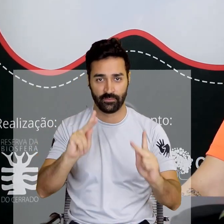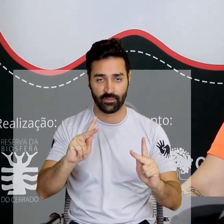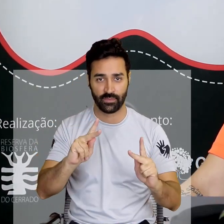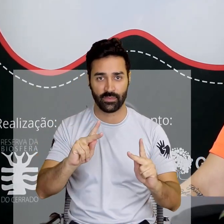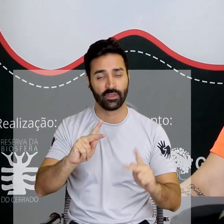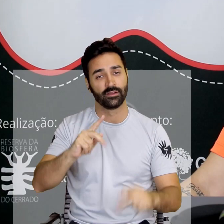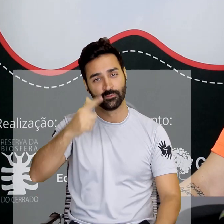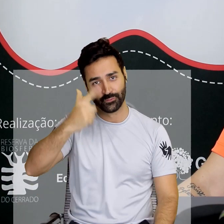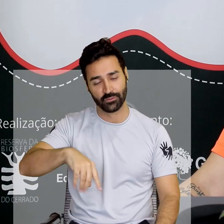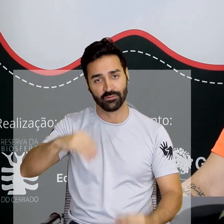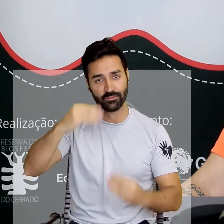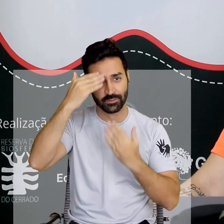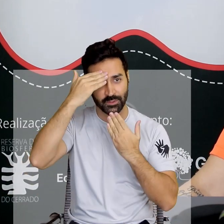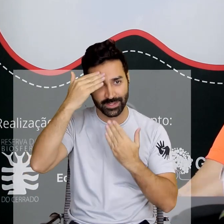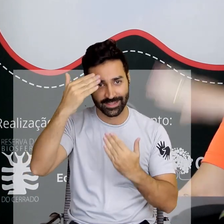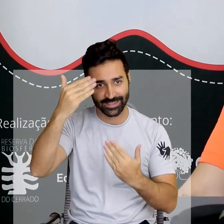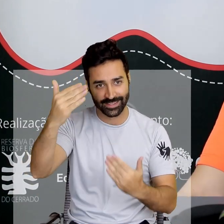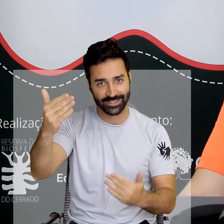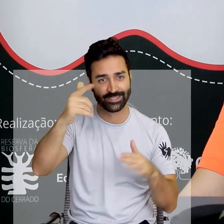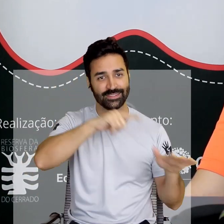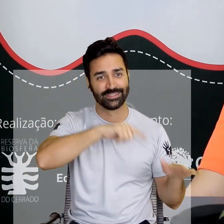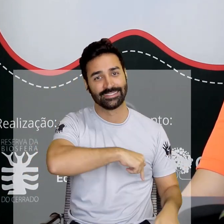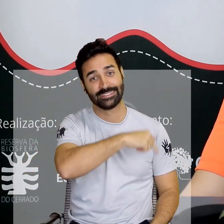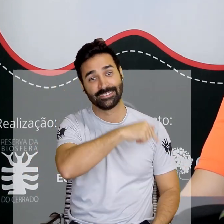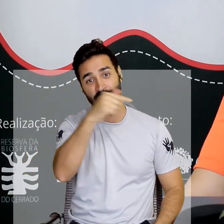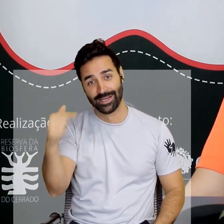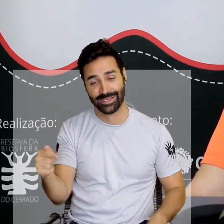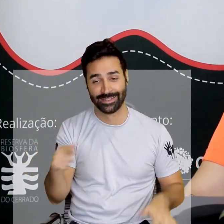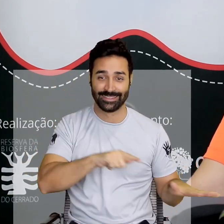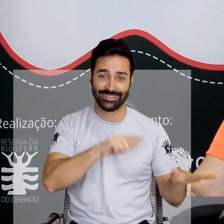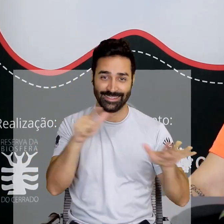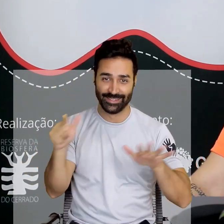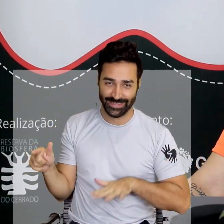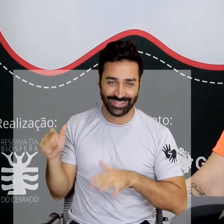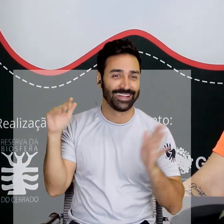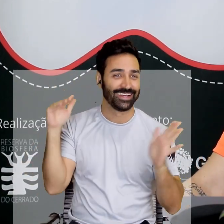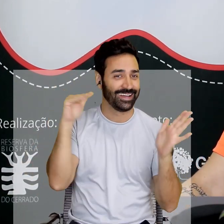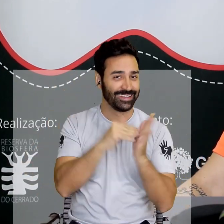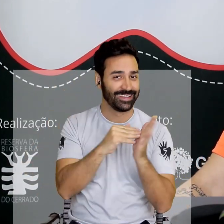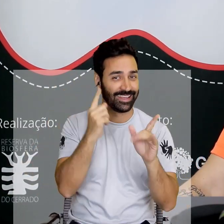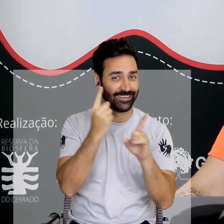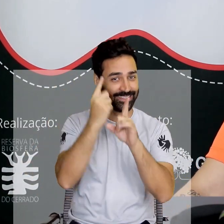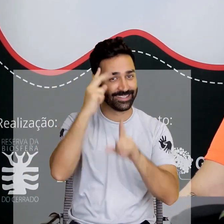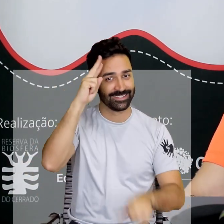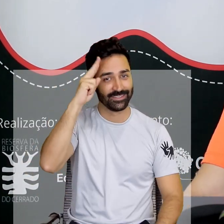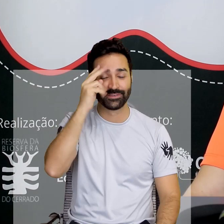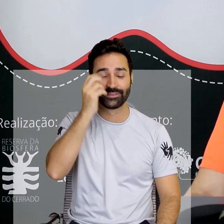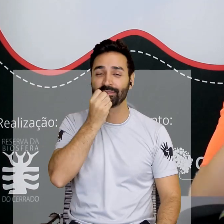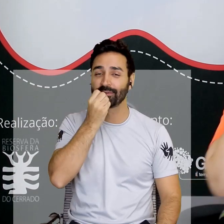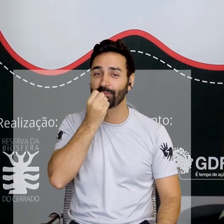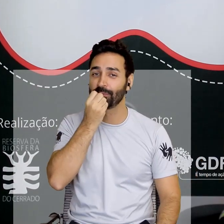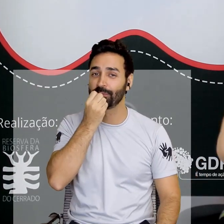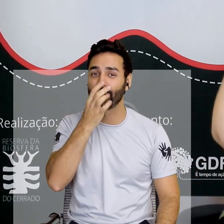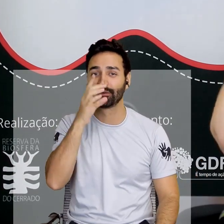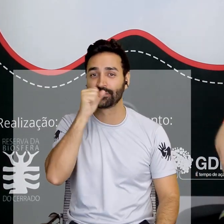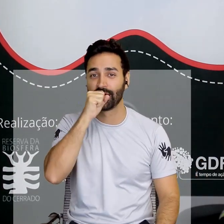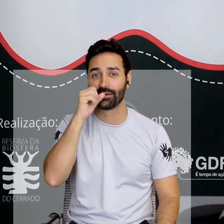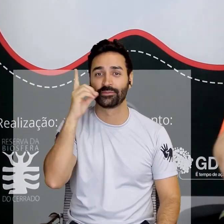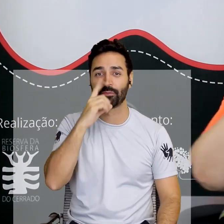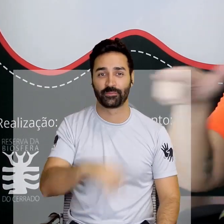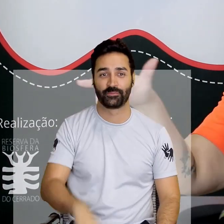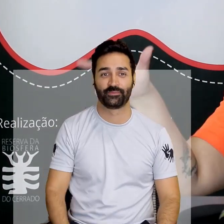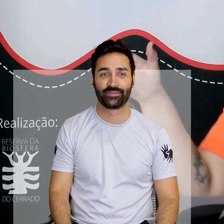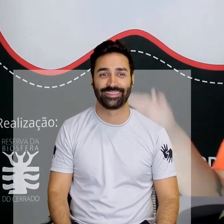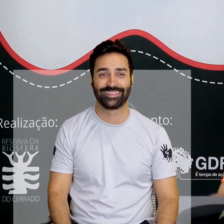vez, obrigada pela semana e até segunda-feira. Bom final de semana para todo mundo. Bom